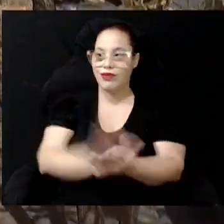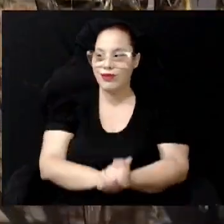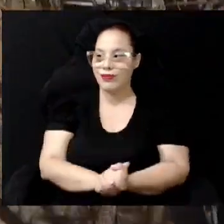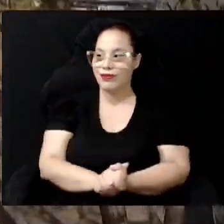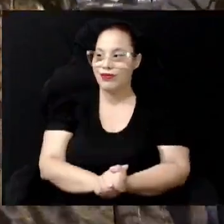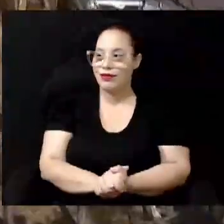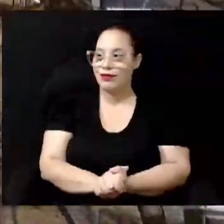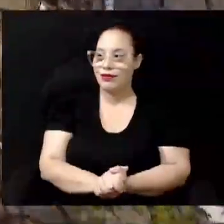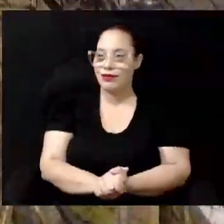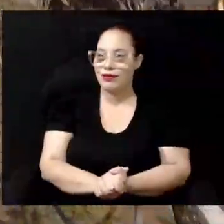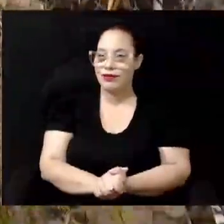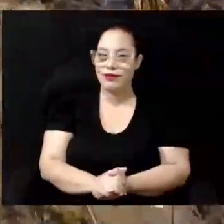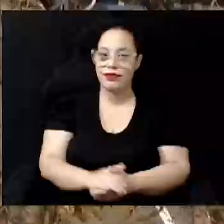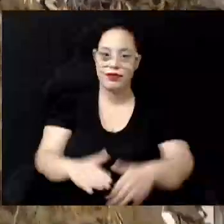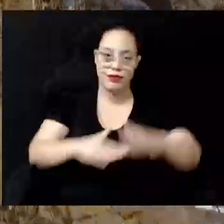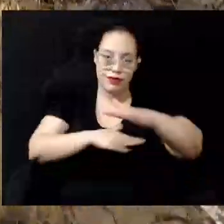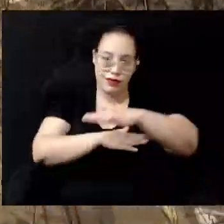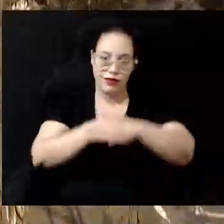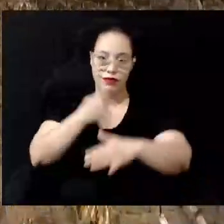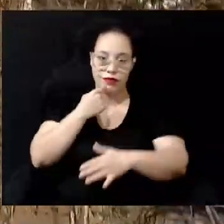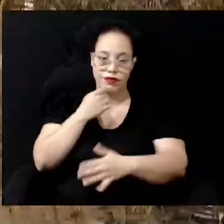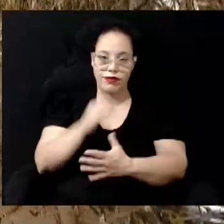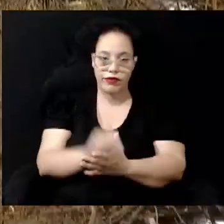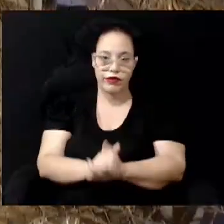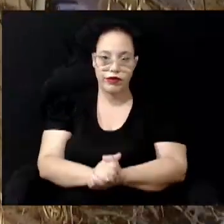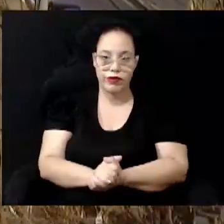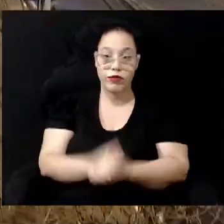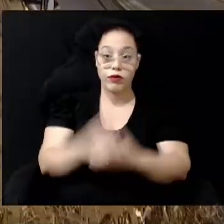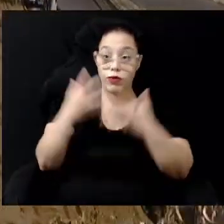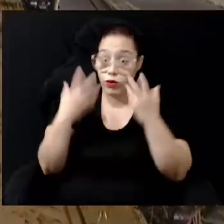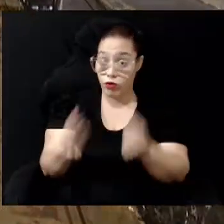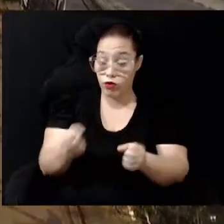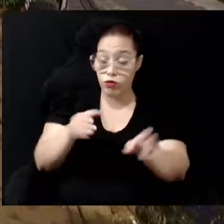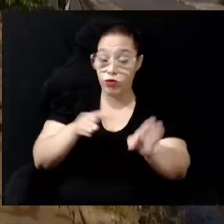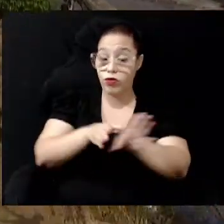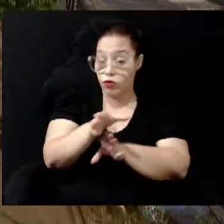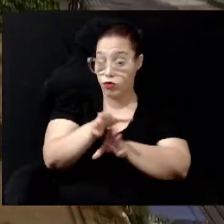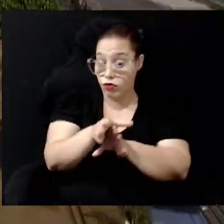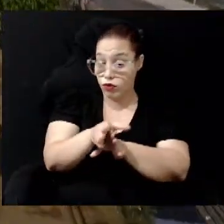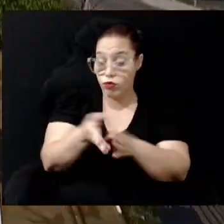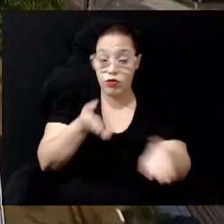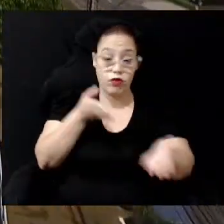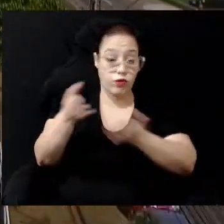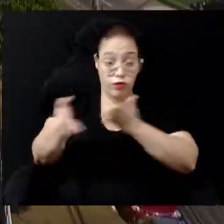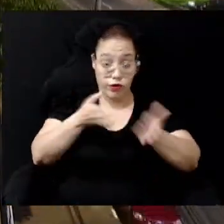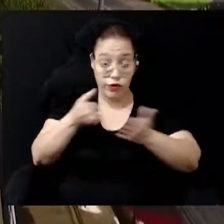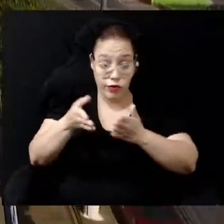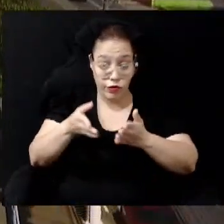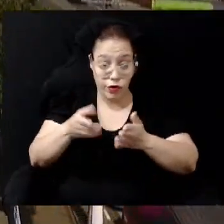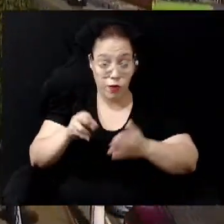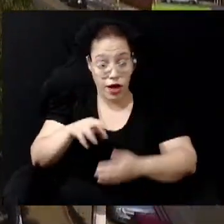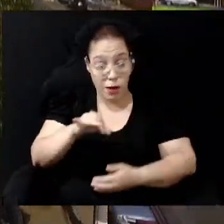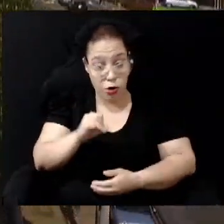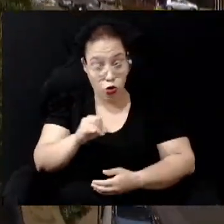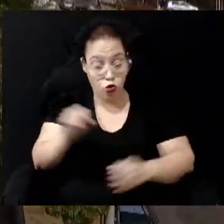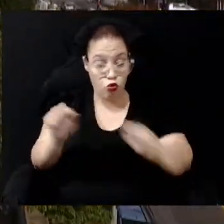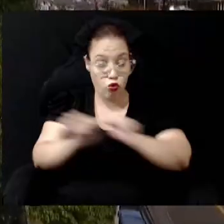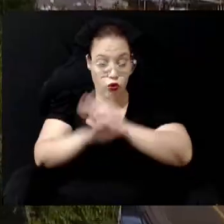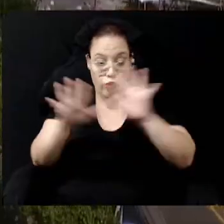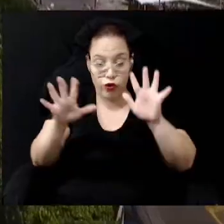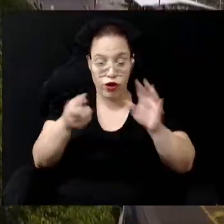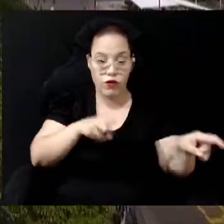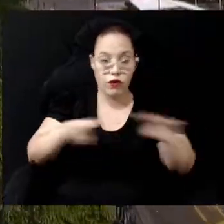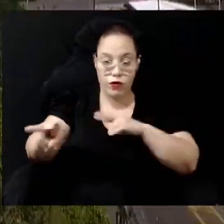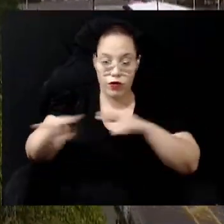A Câmara Municipal de Campinas recebeu indicação para participar do Prêmio Transparência e Fiscalização